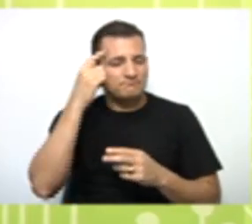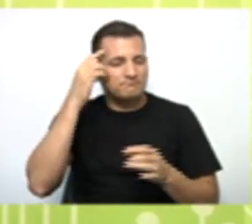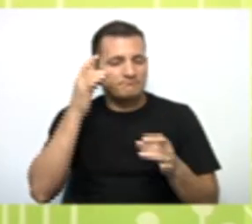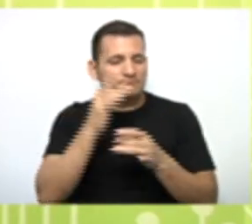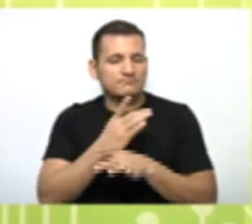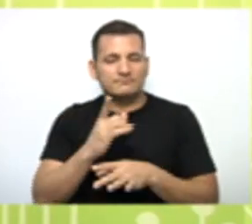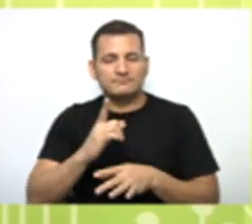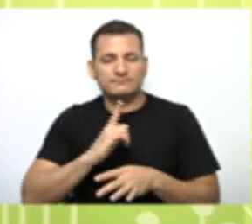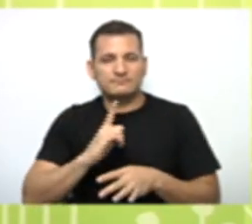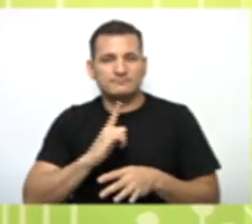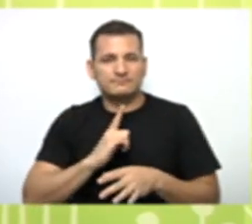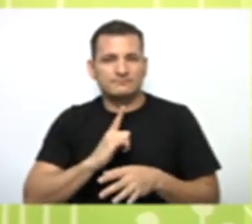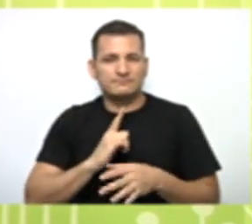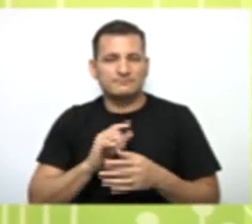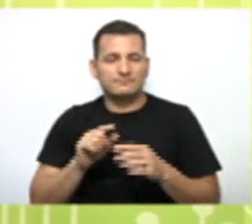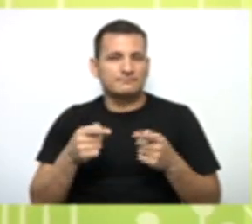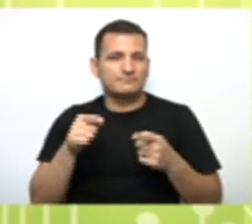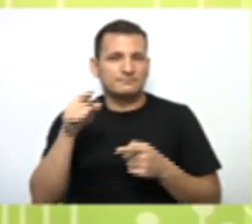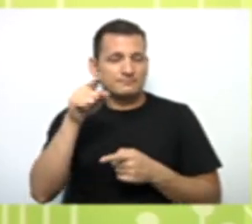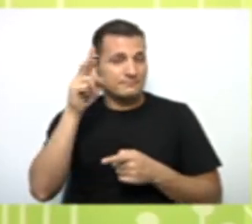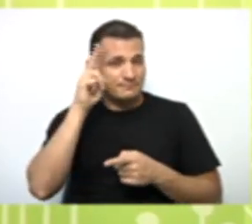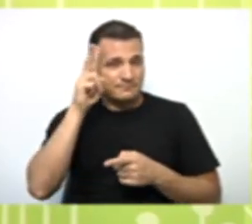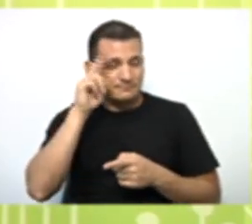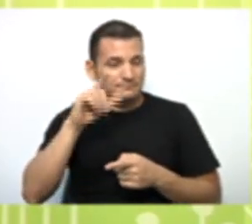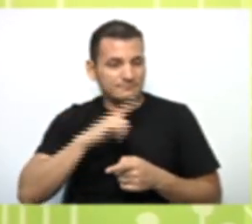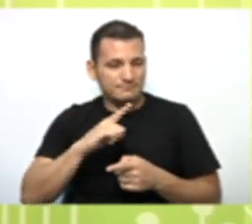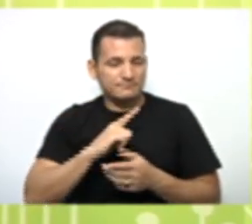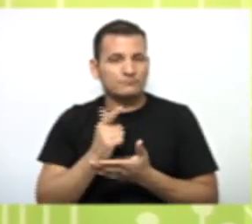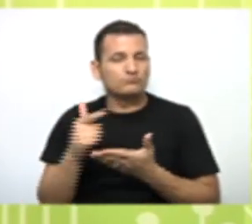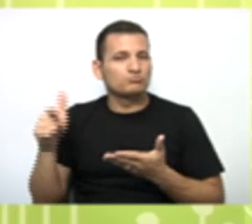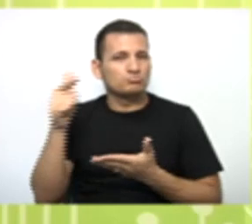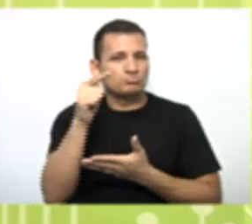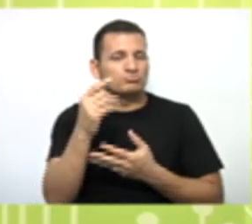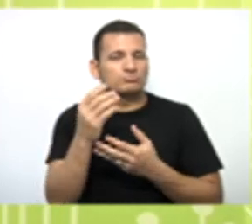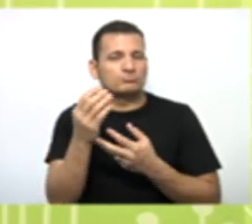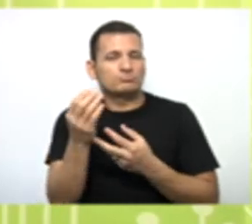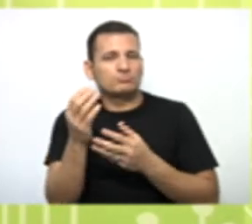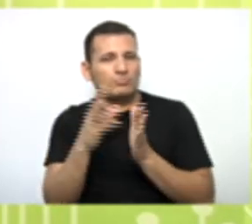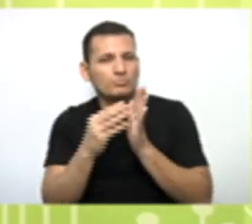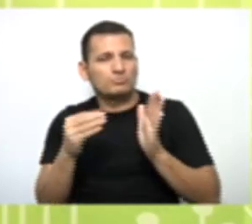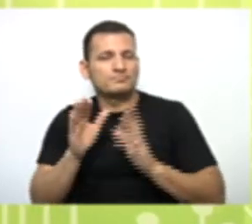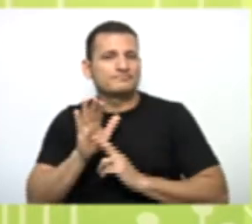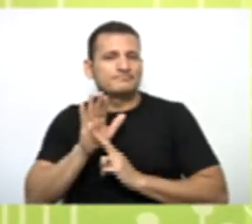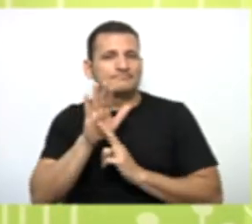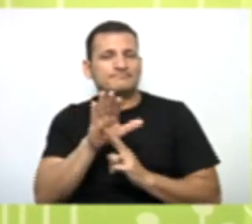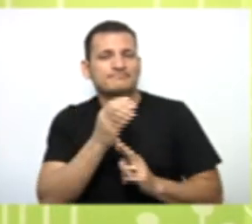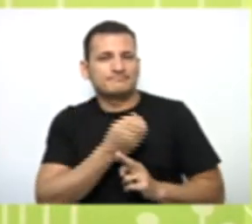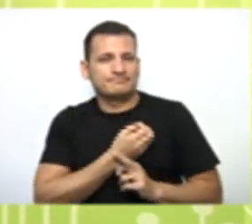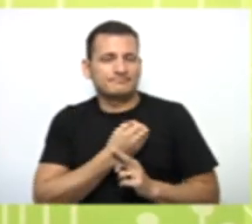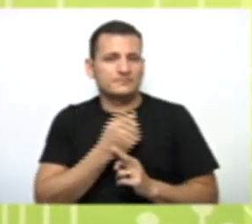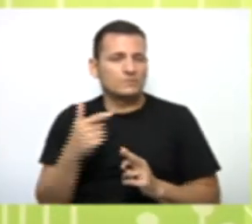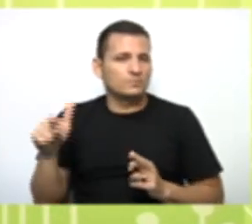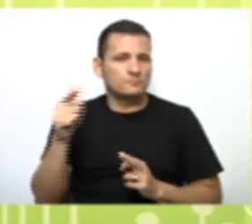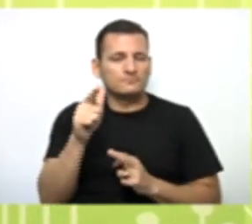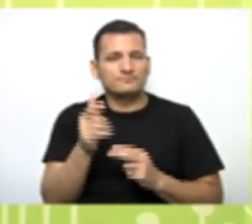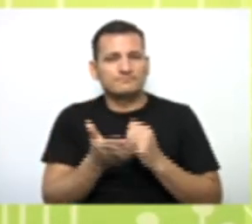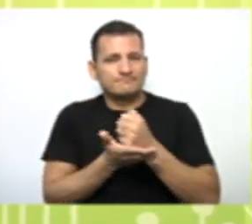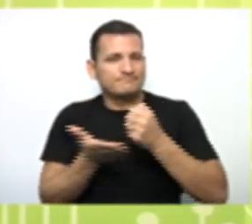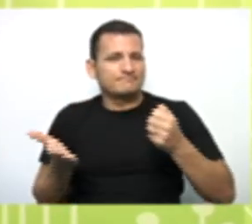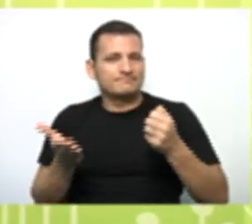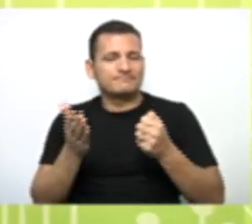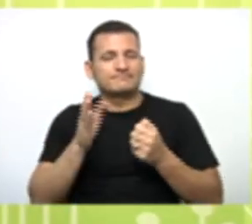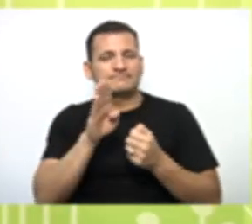cabeça. Mas lembre-se que existem outras maneiras de representar números, né? Em outras bases.